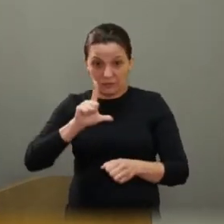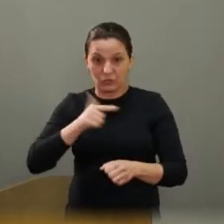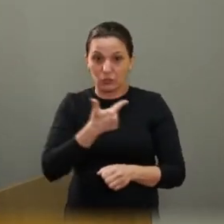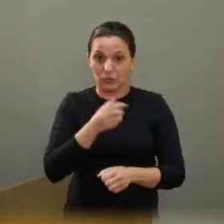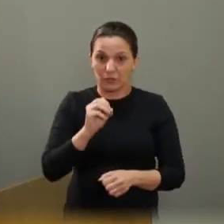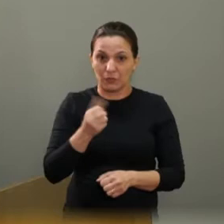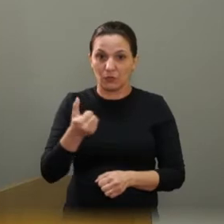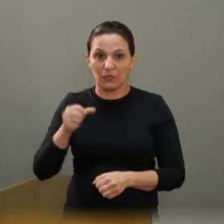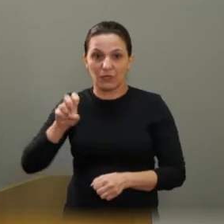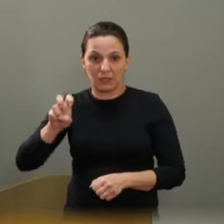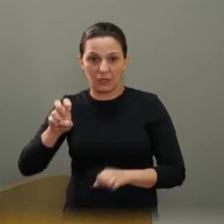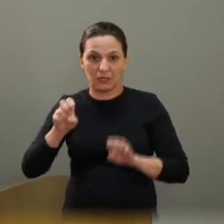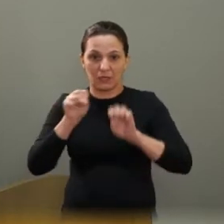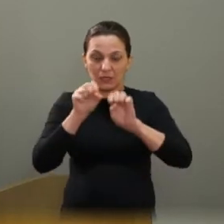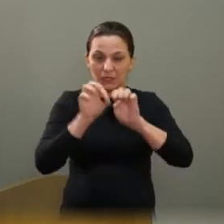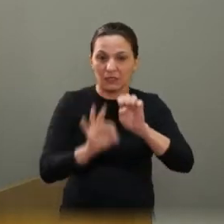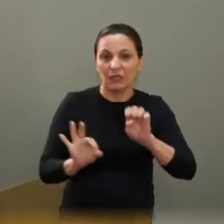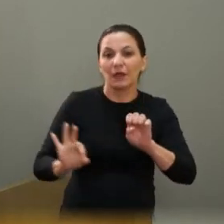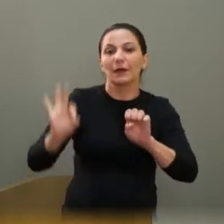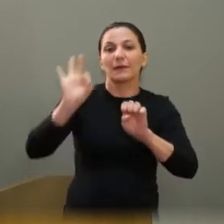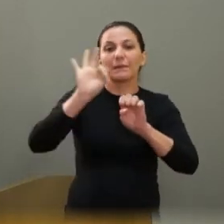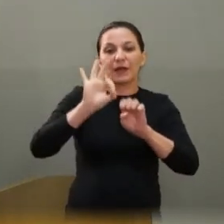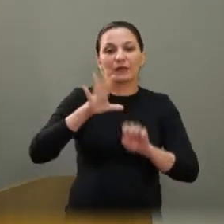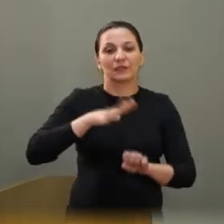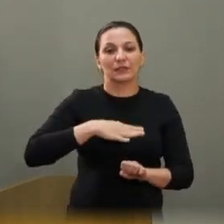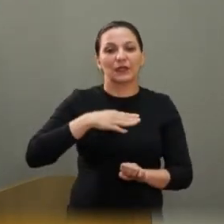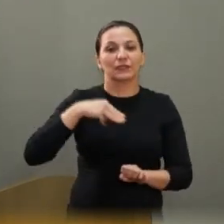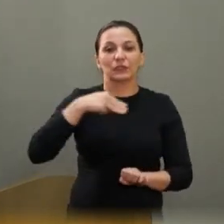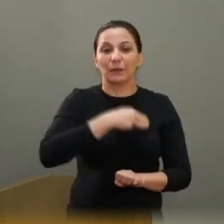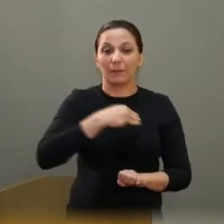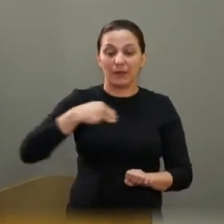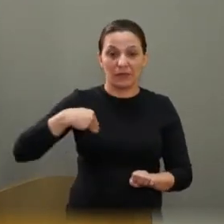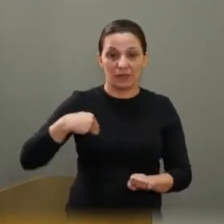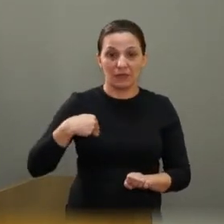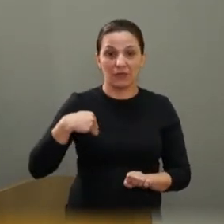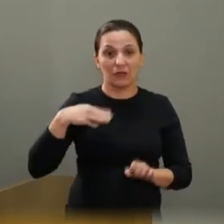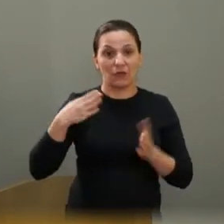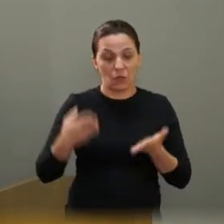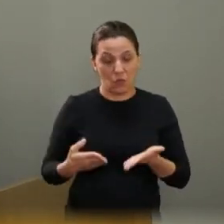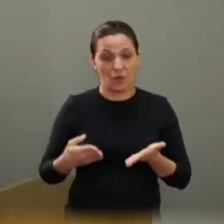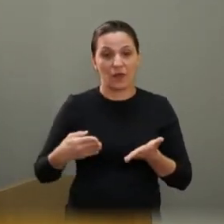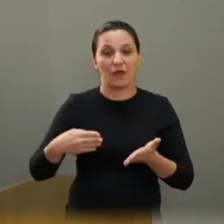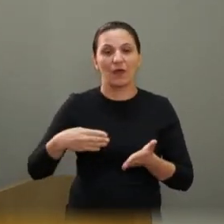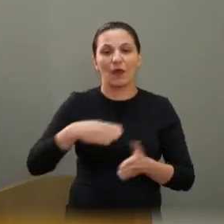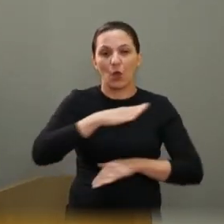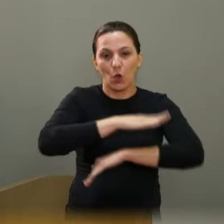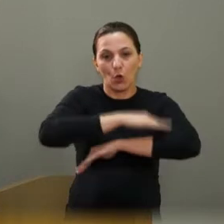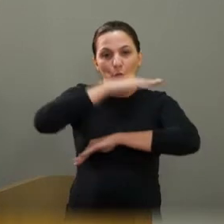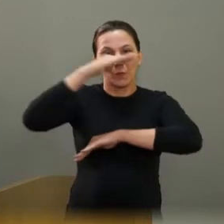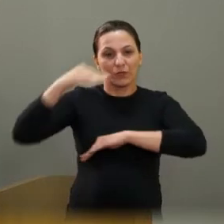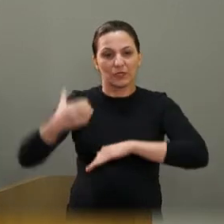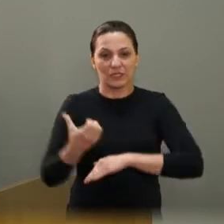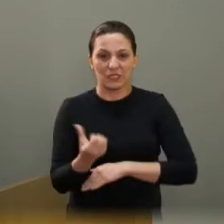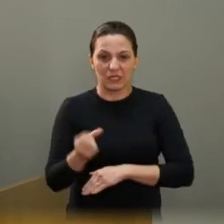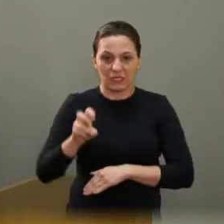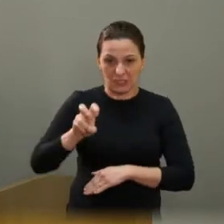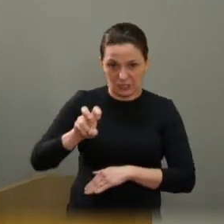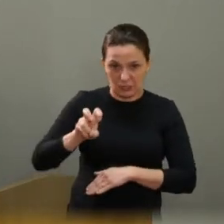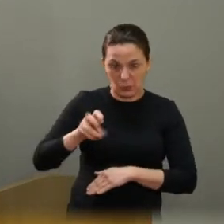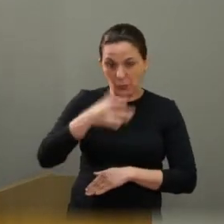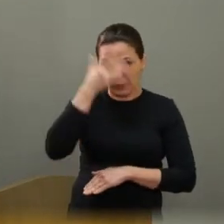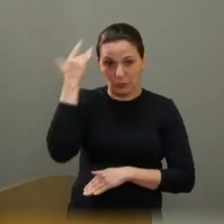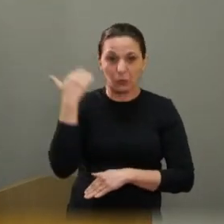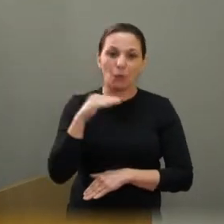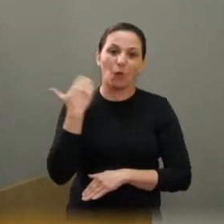agora a gente praticamente até o final da tarde era 65 vítimas fatais e com certeza